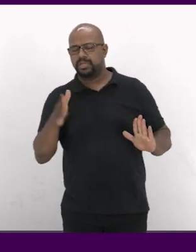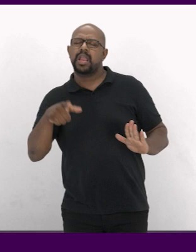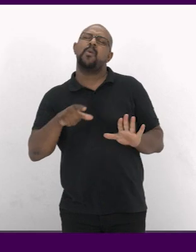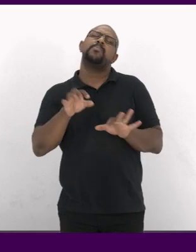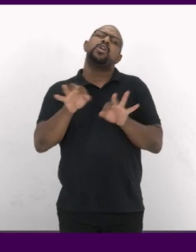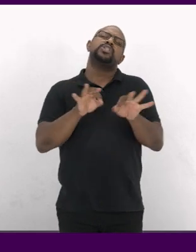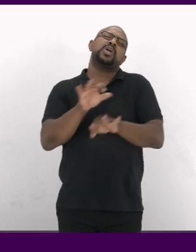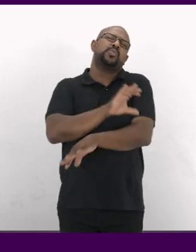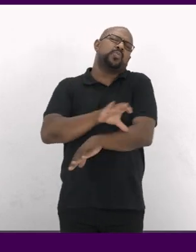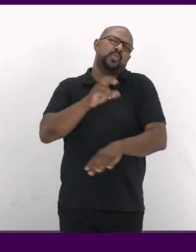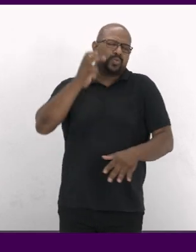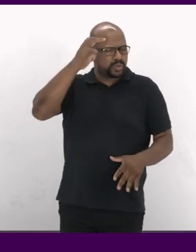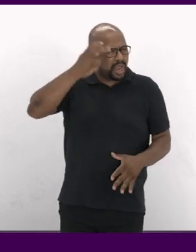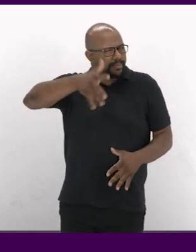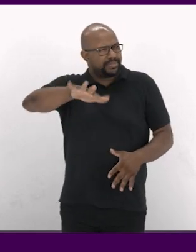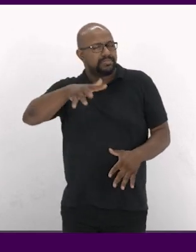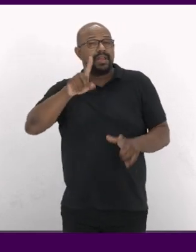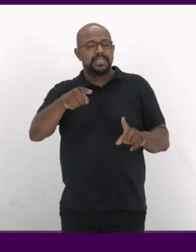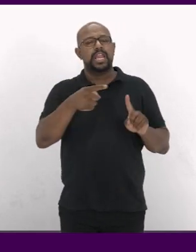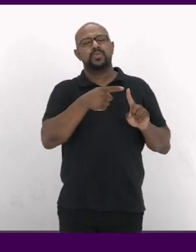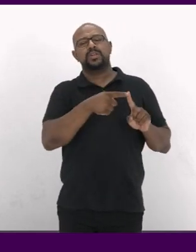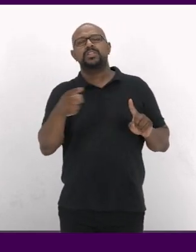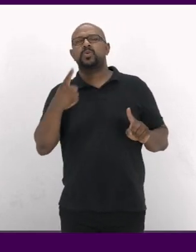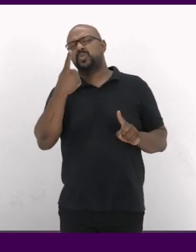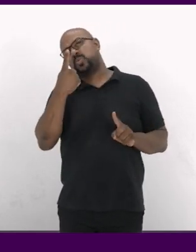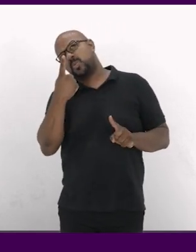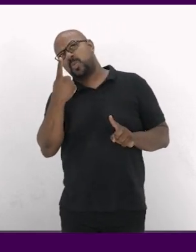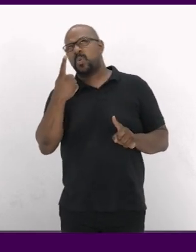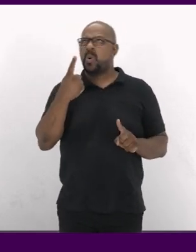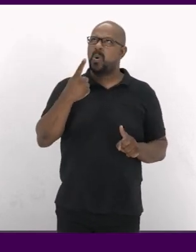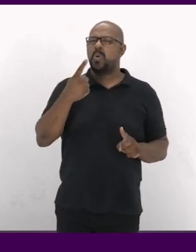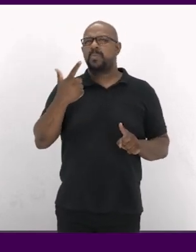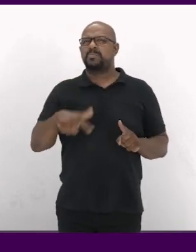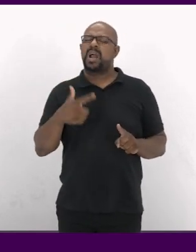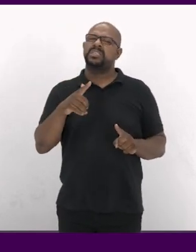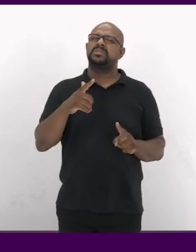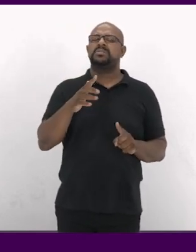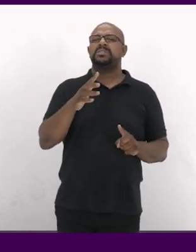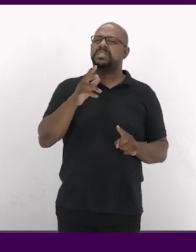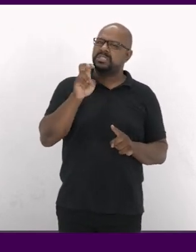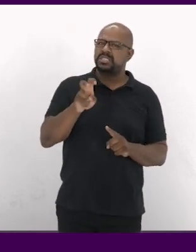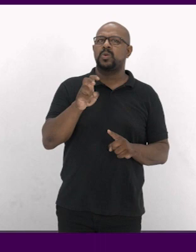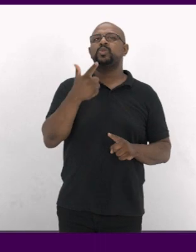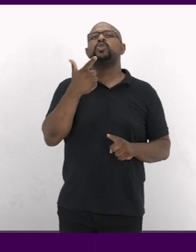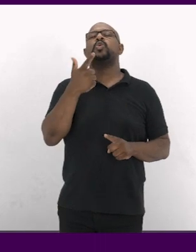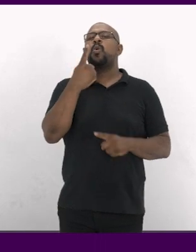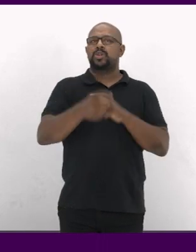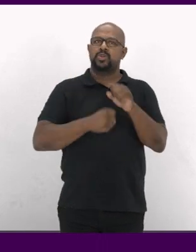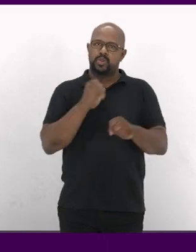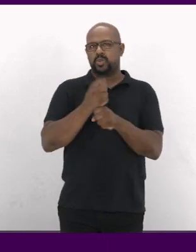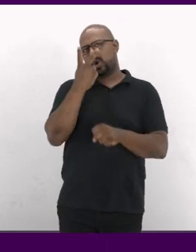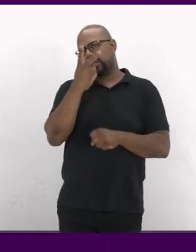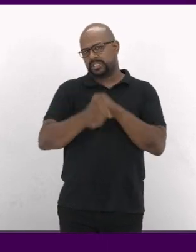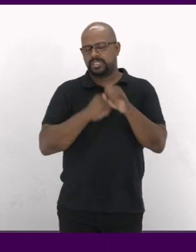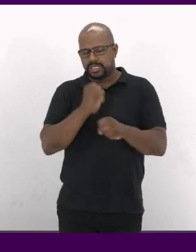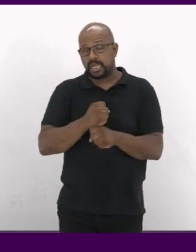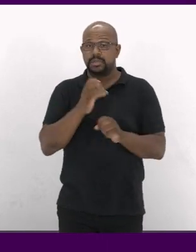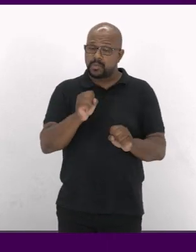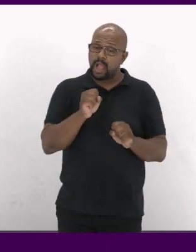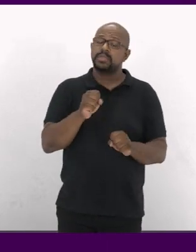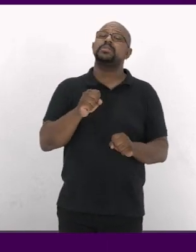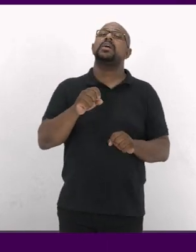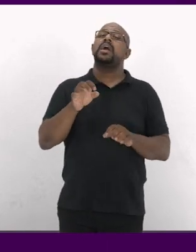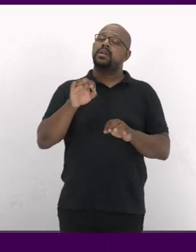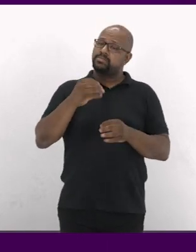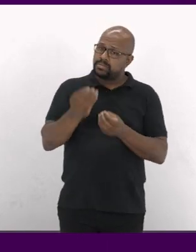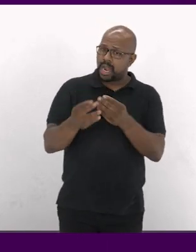ou menos como um projeto cultural, mas tem a duração de 1 ou mais ciclos de 12 meses e pode envolver, além dos custos